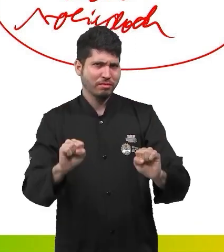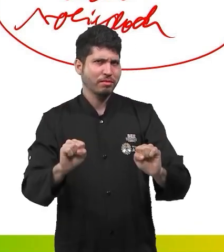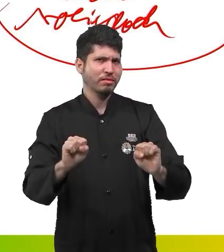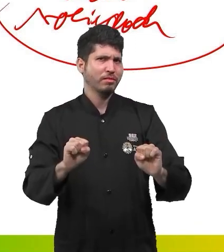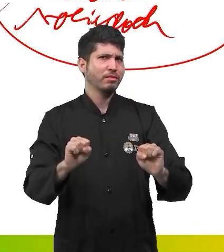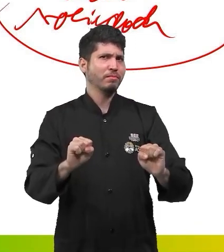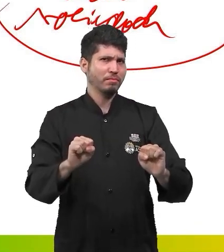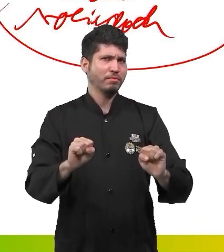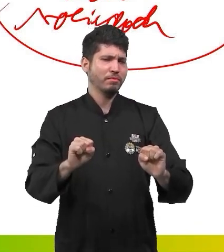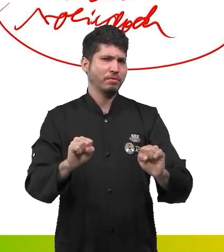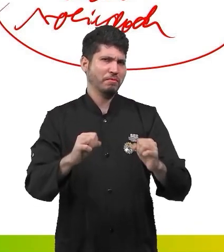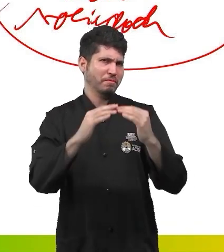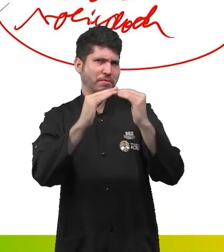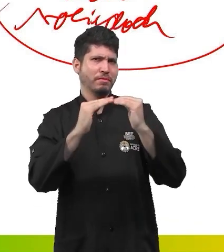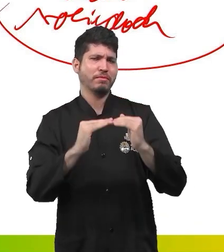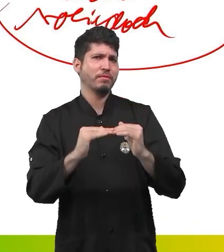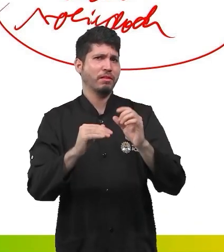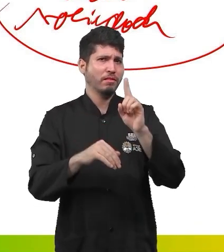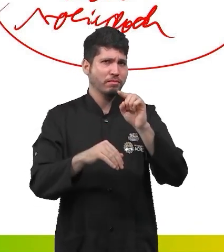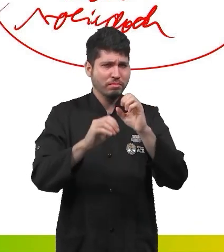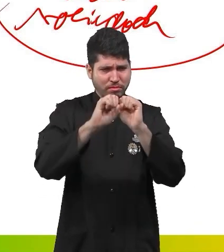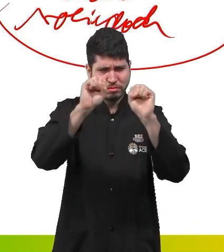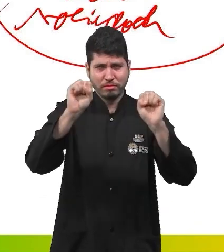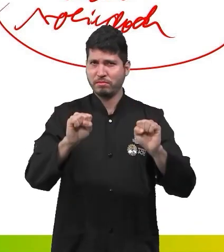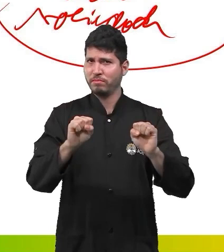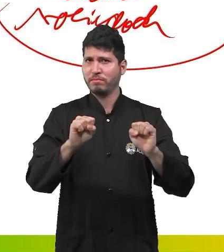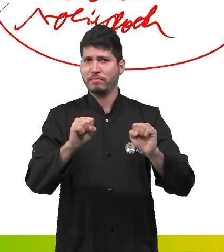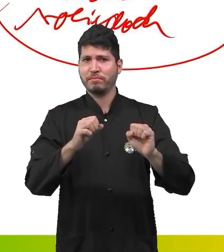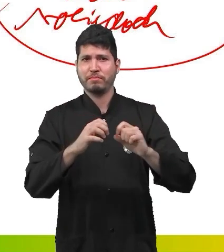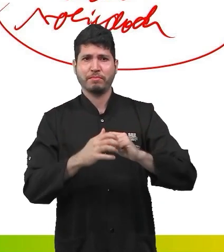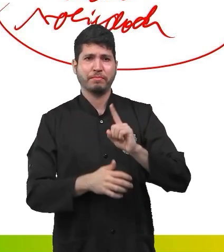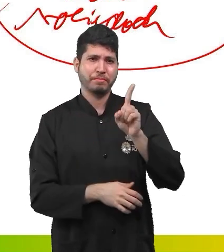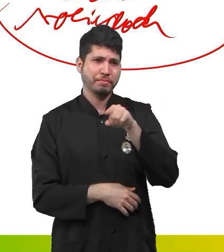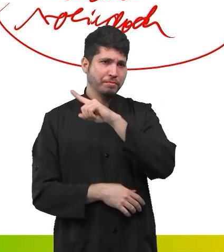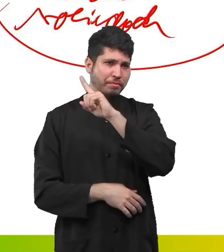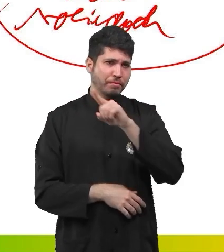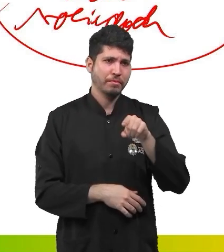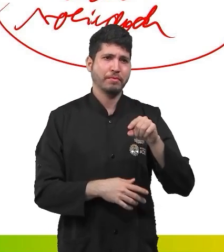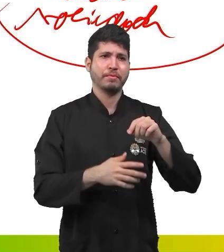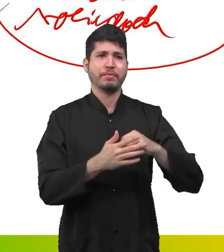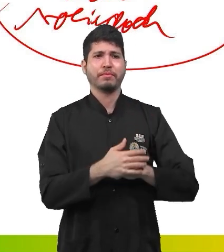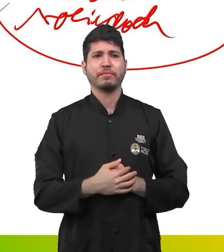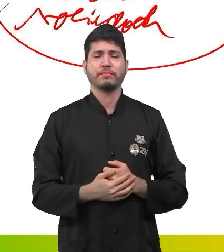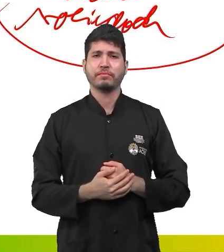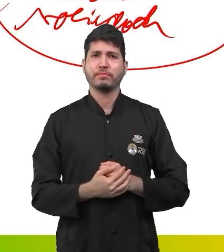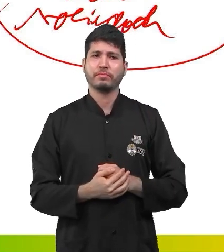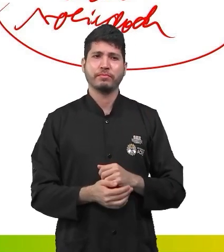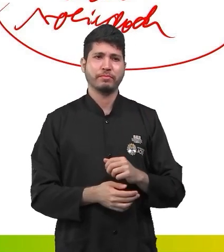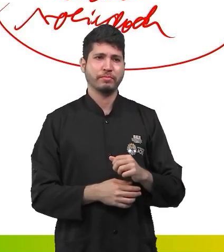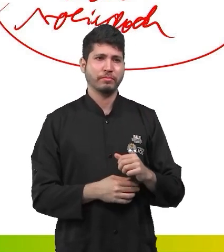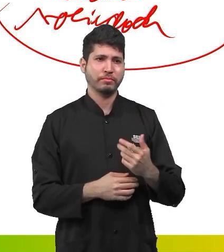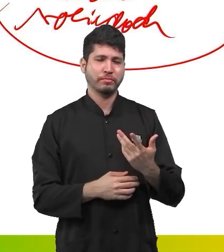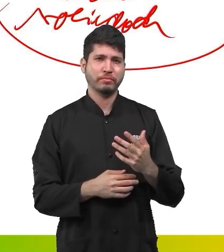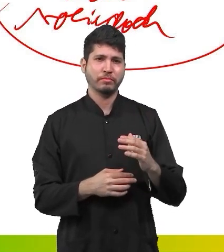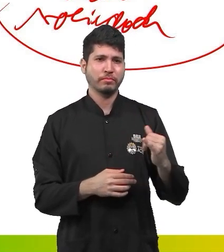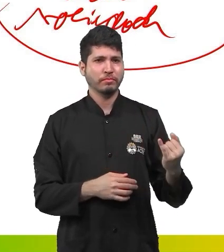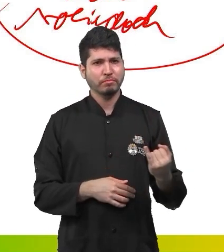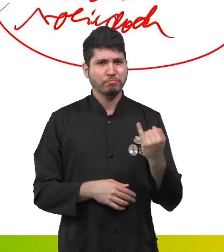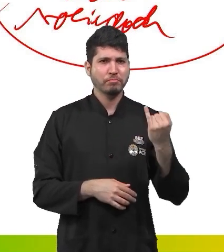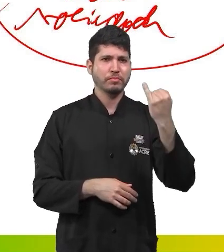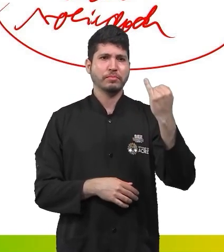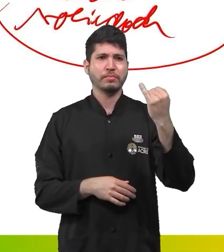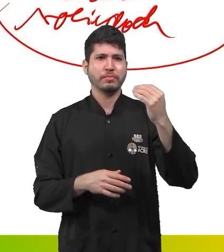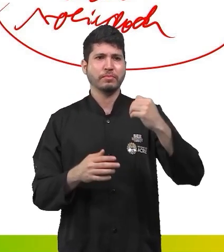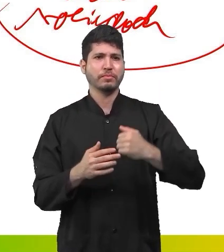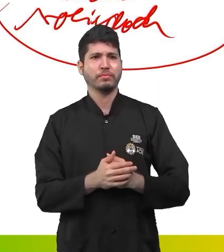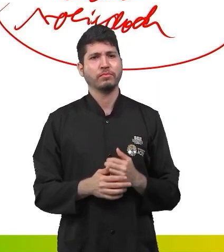Ignora. Próximo. B. Apenas as manifestações culturais urbanas e globalizadas têm relevância? Isso